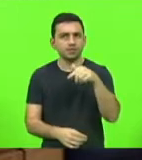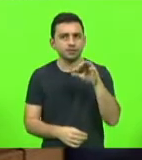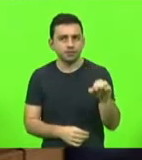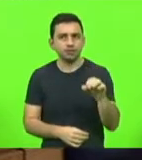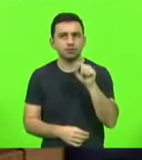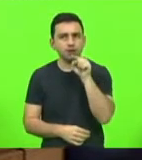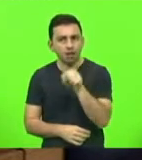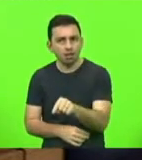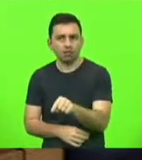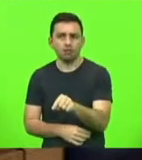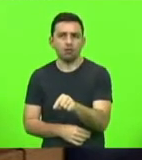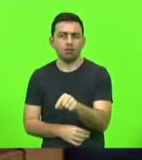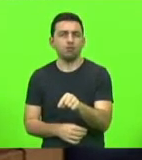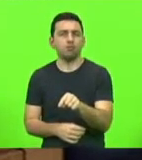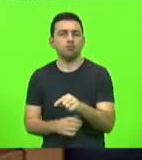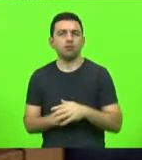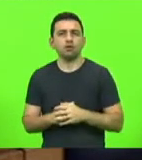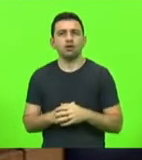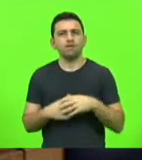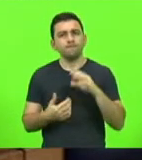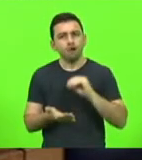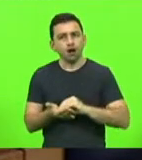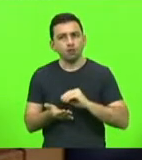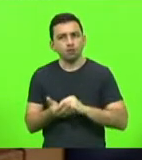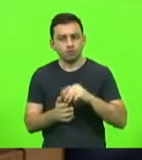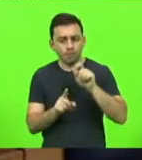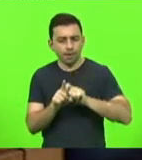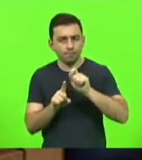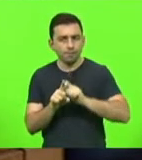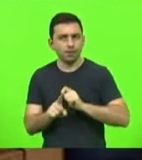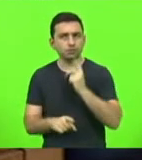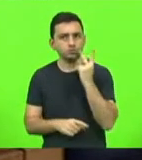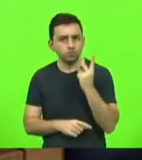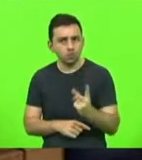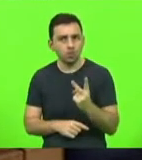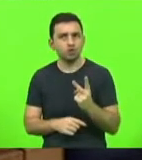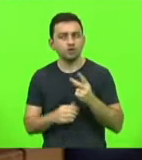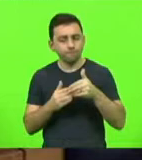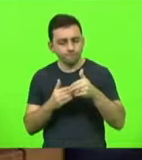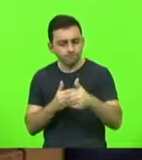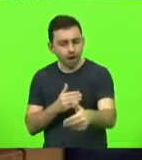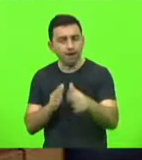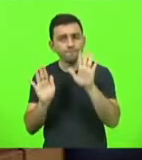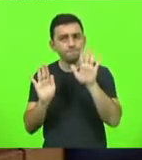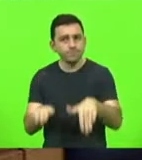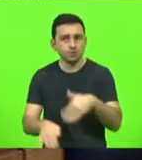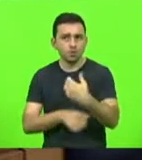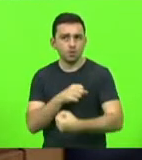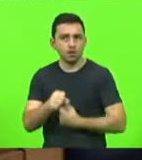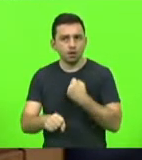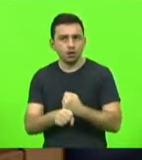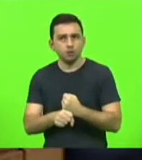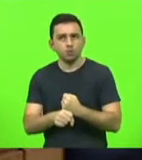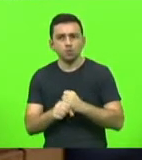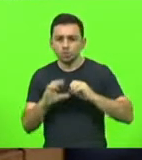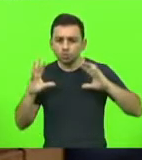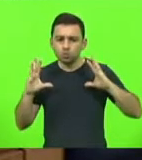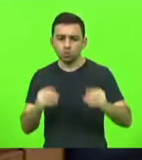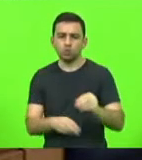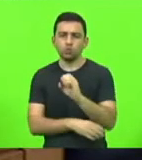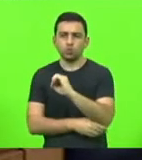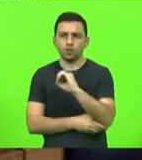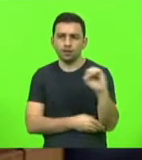BR-470 do Alto Vale. Faltam dois meses, que estamos chegando ao final do ano. Todo o oeste, deputado